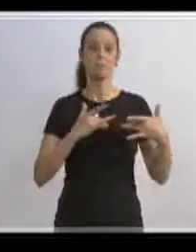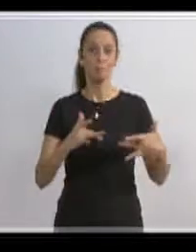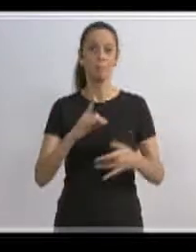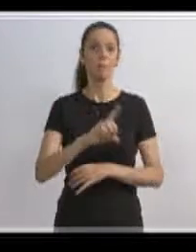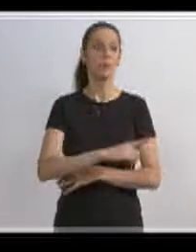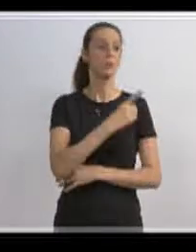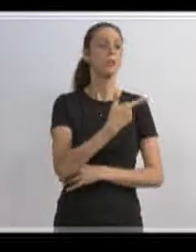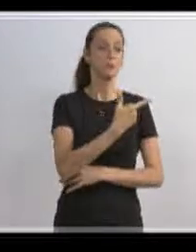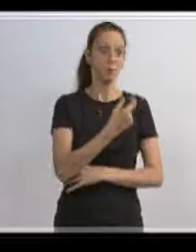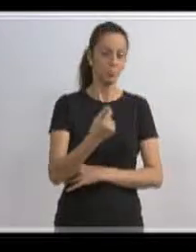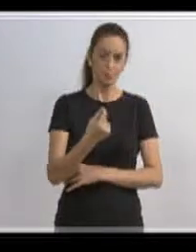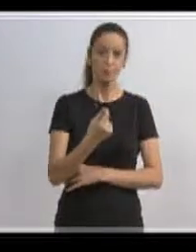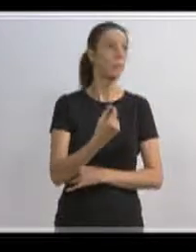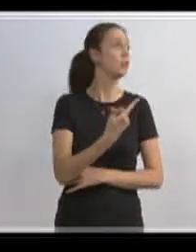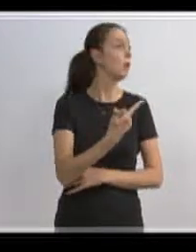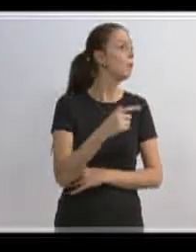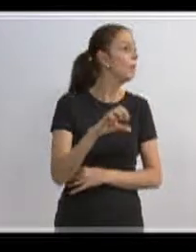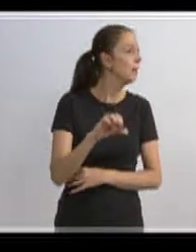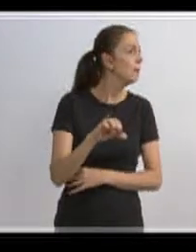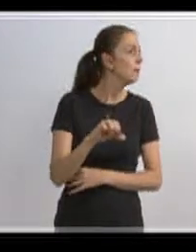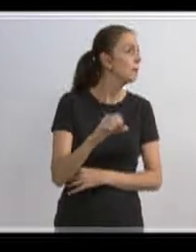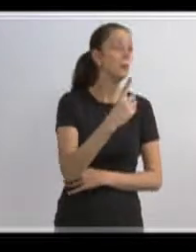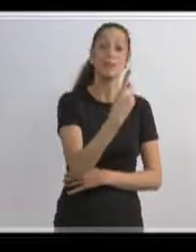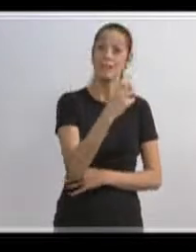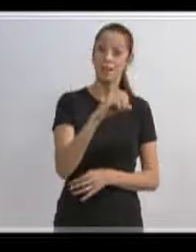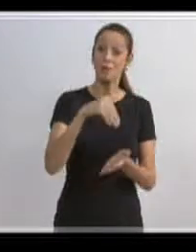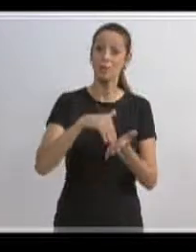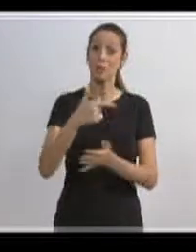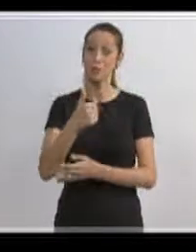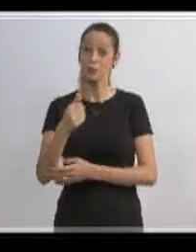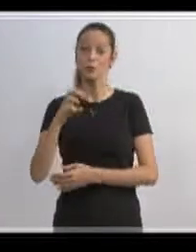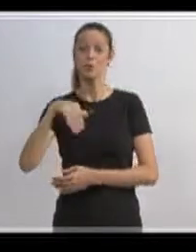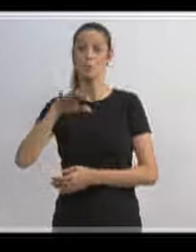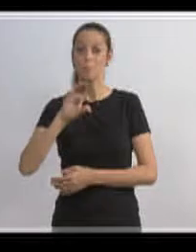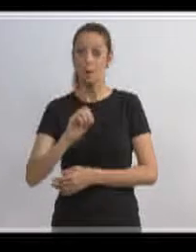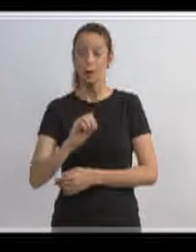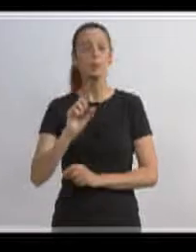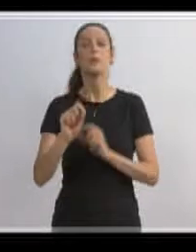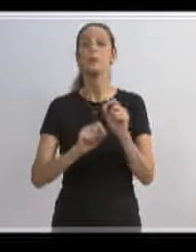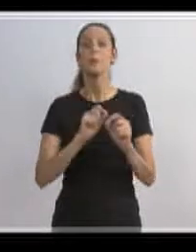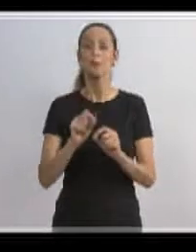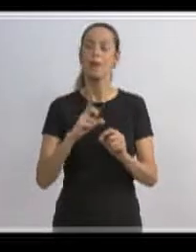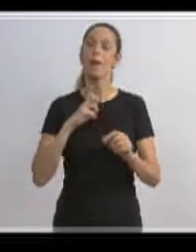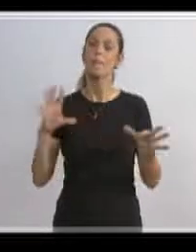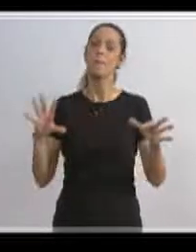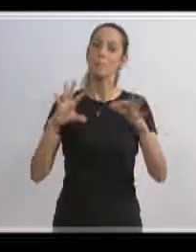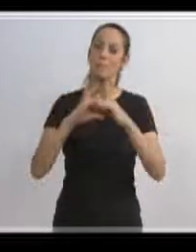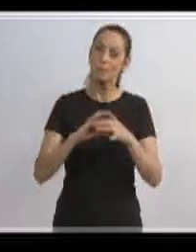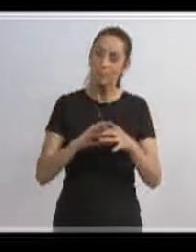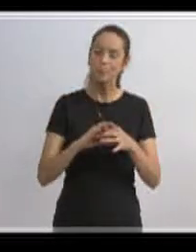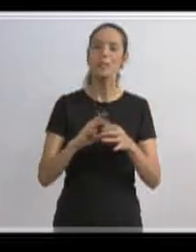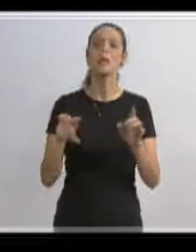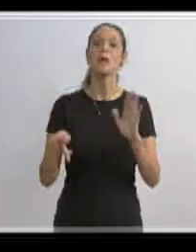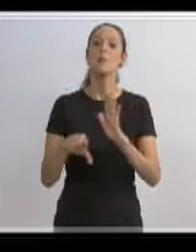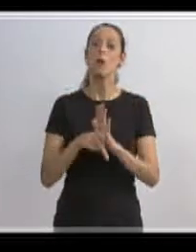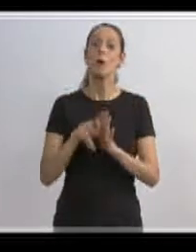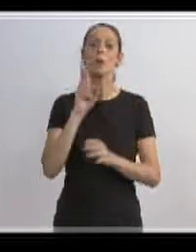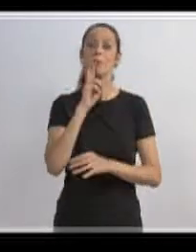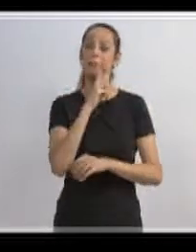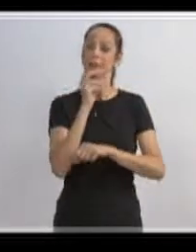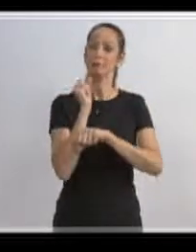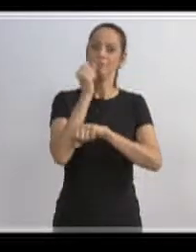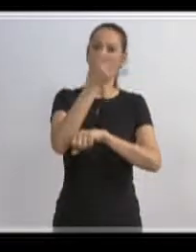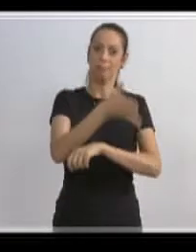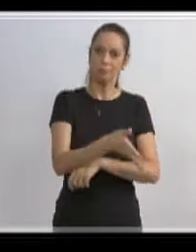maio, é um evento onde o valor arrecadado nas vendas do Speed Burger, numa parceria com o Madrugadão Lanches, feito